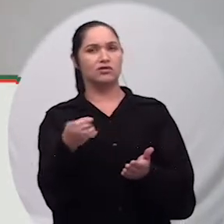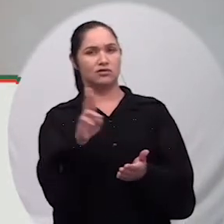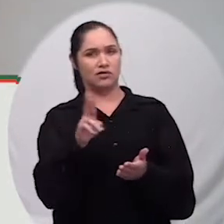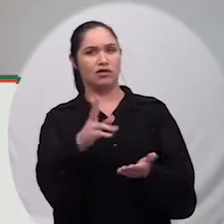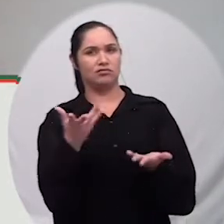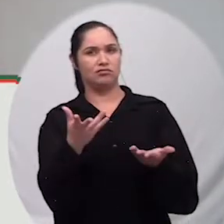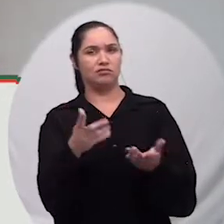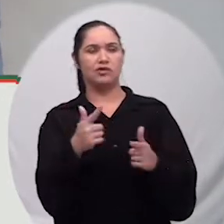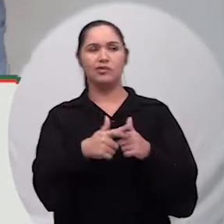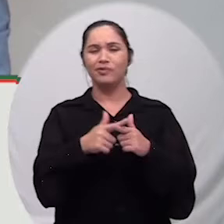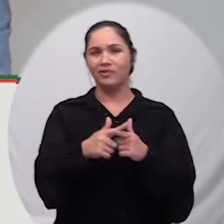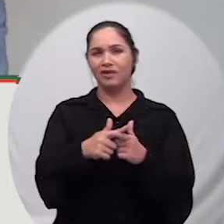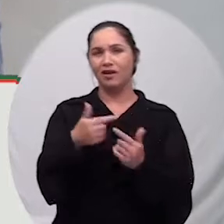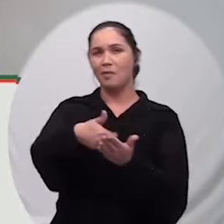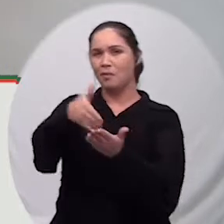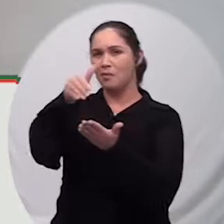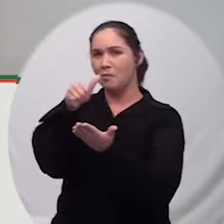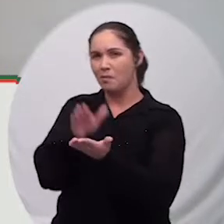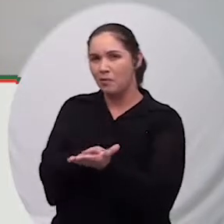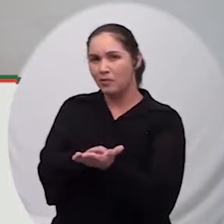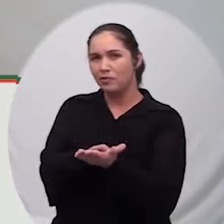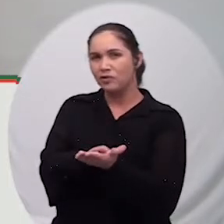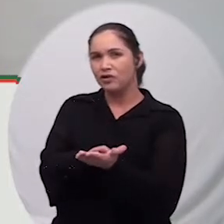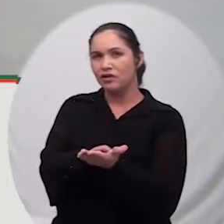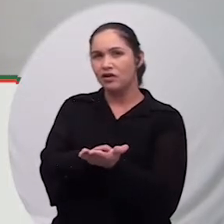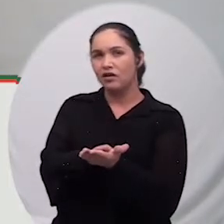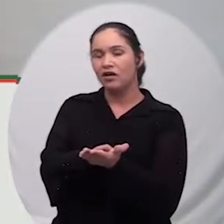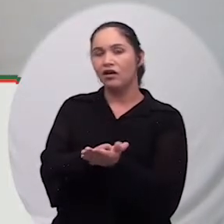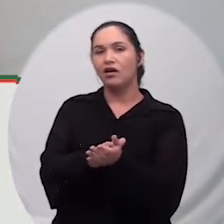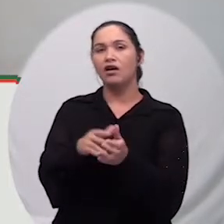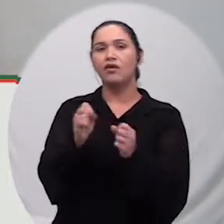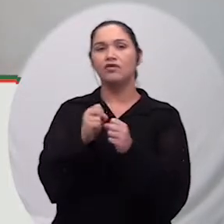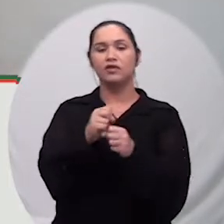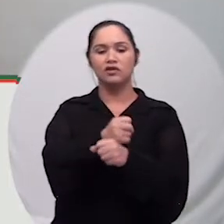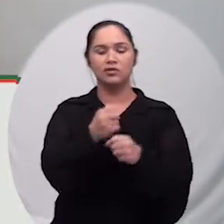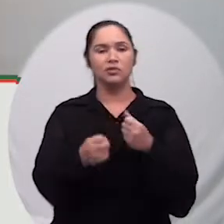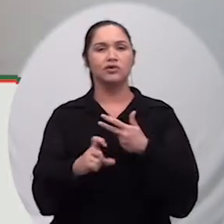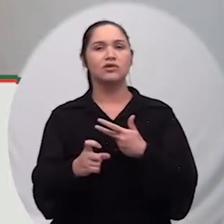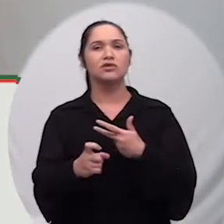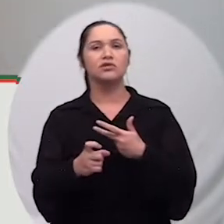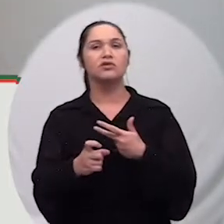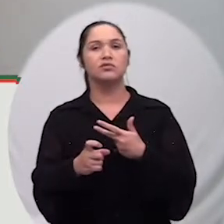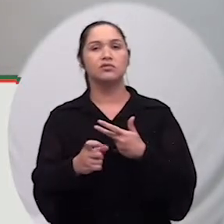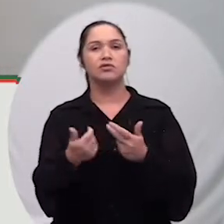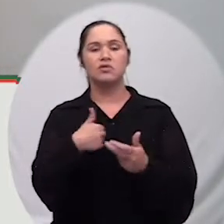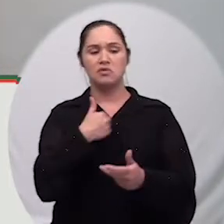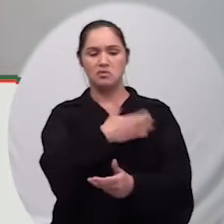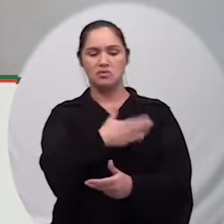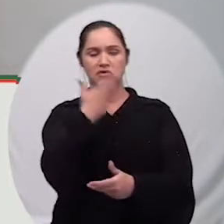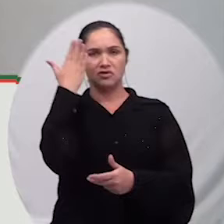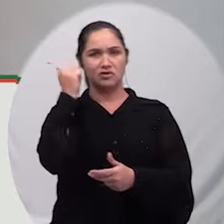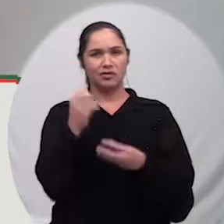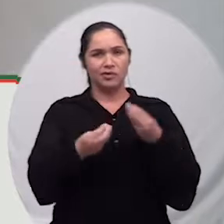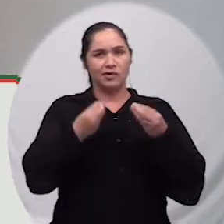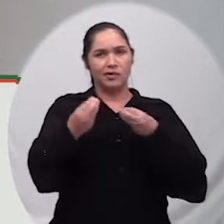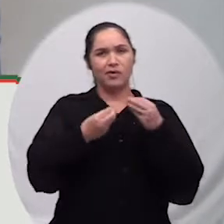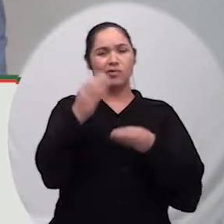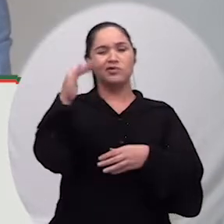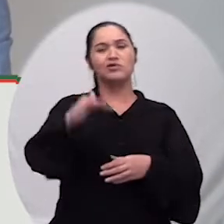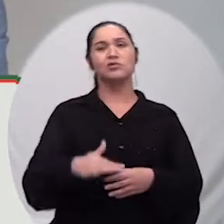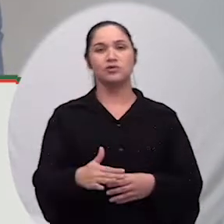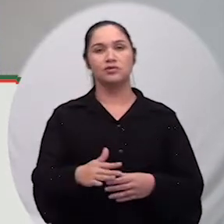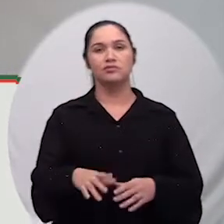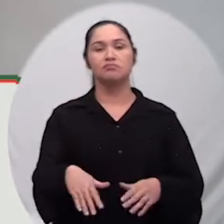Nas reduções de multa aplicada pelo executivo, né? E eu quero entender efetivamente, meus colegas